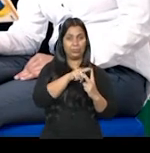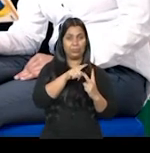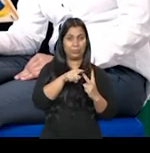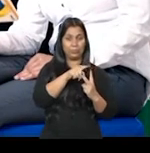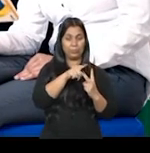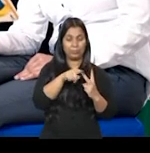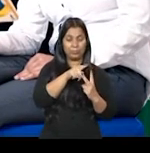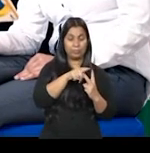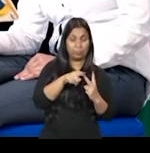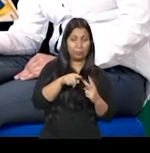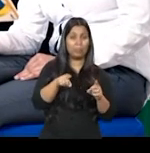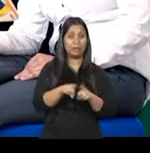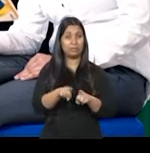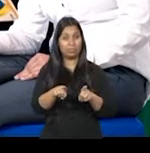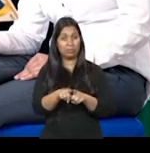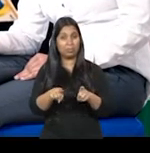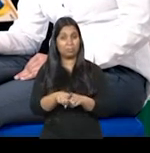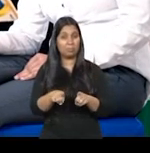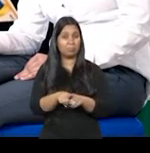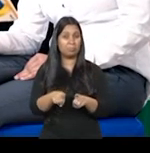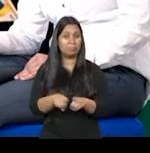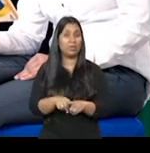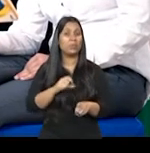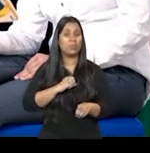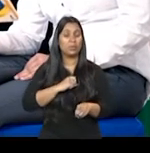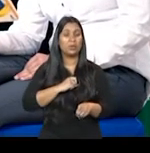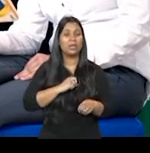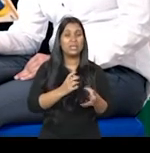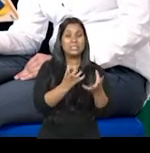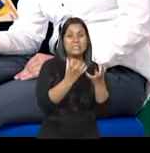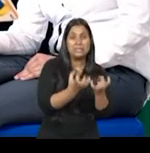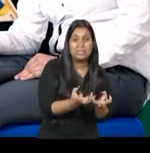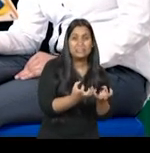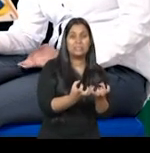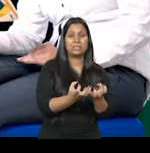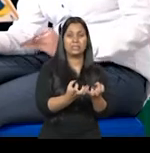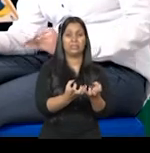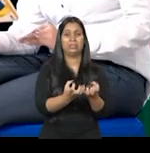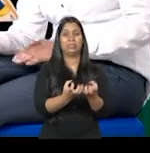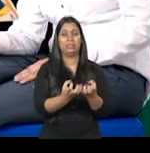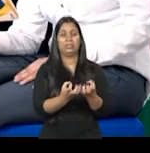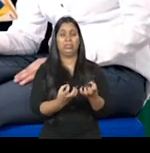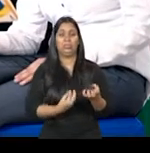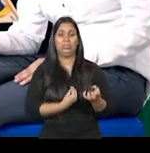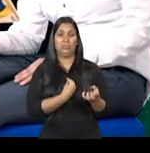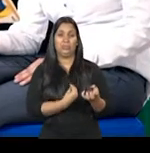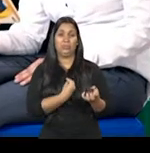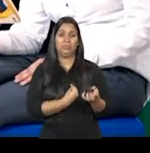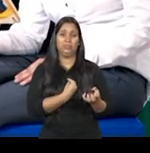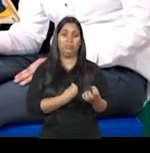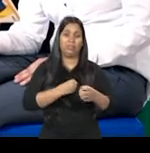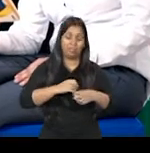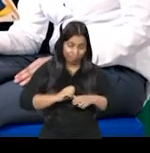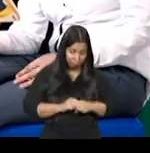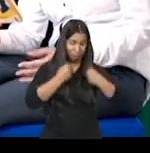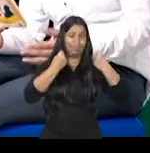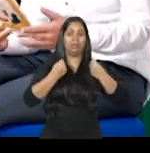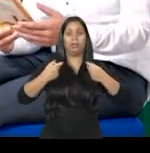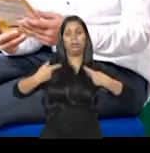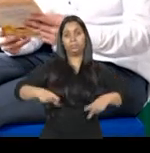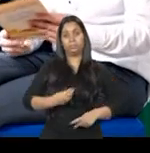estremeci também ao aviso do gesso que seca, o vício de viver que rebentaria meu molde